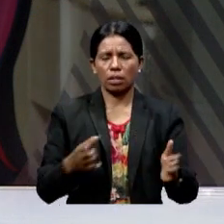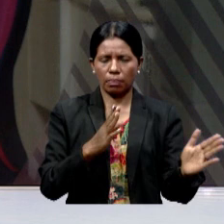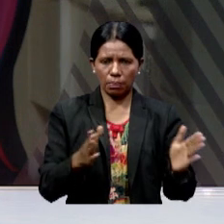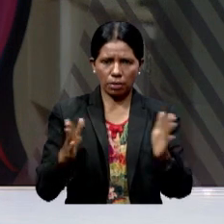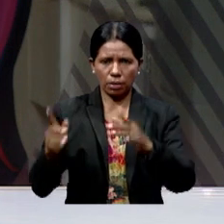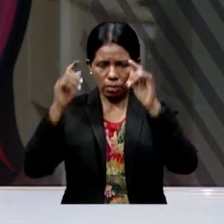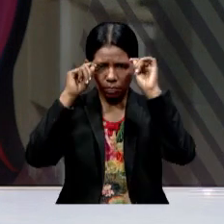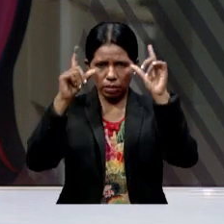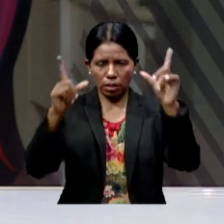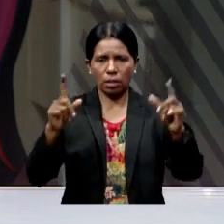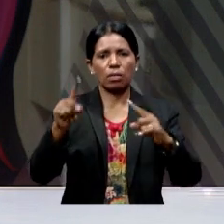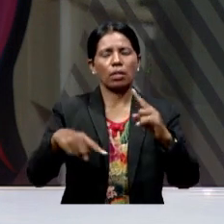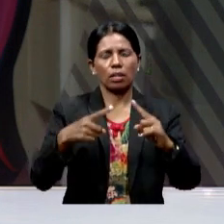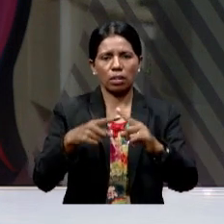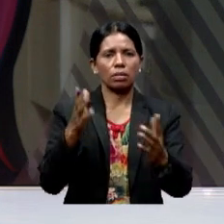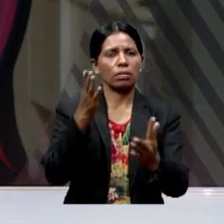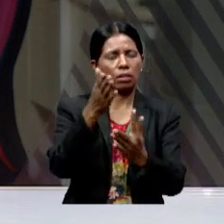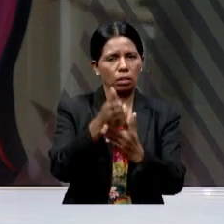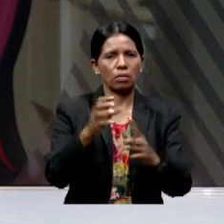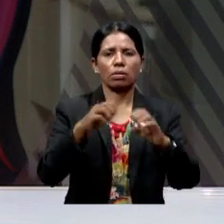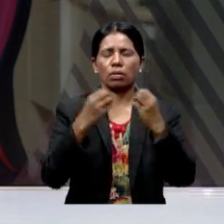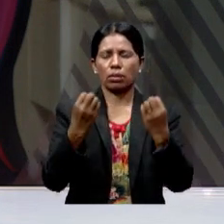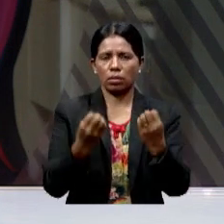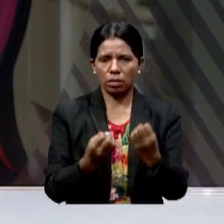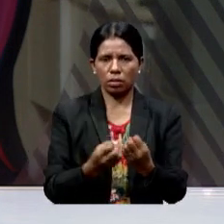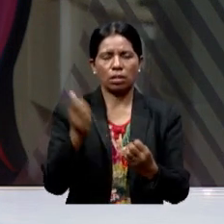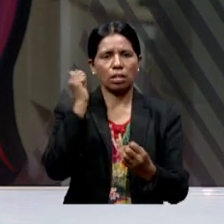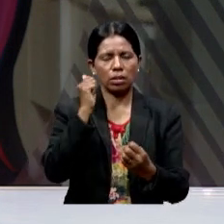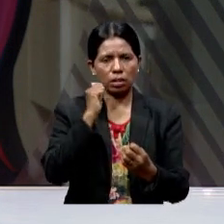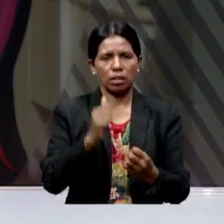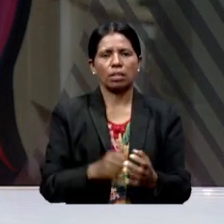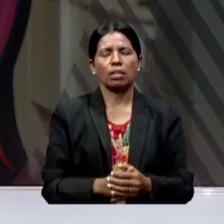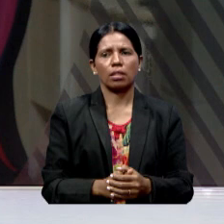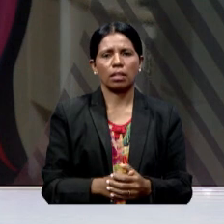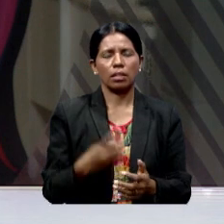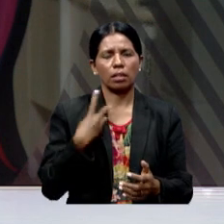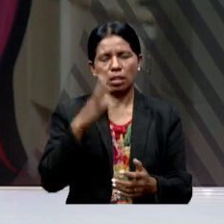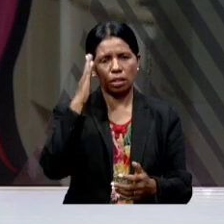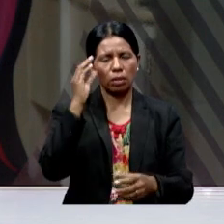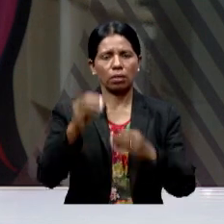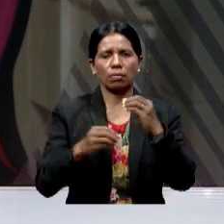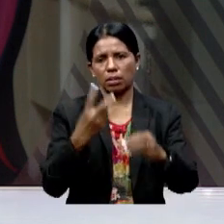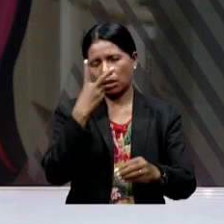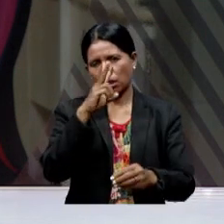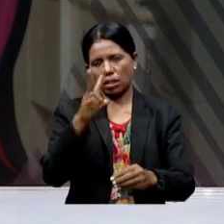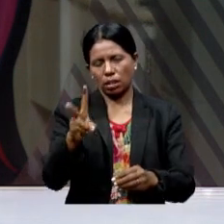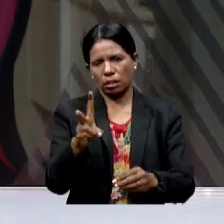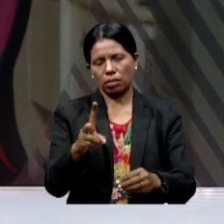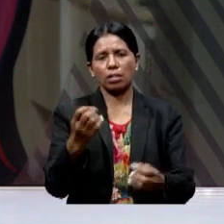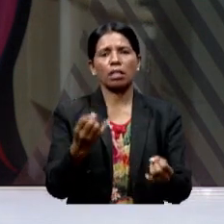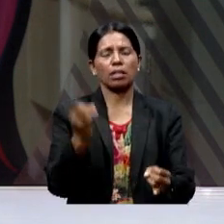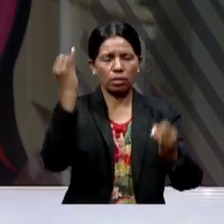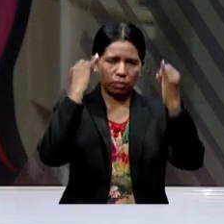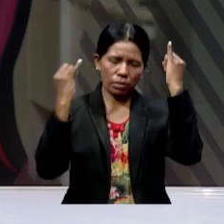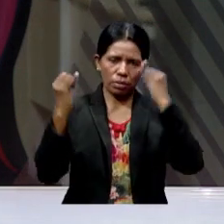Timor Leste ba inhira atu adere ba organização regional refere to tene clean con ba assunto ne tu me ta acompanha pa cota informação ne